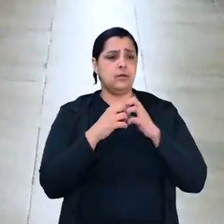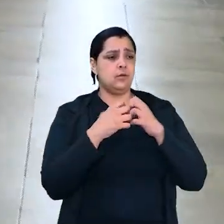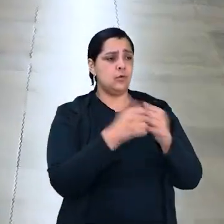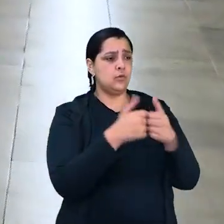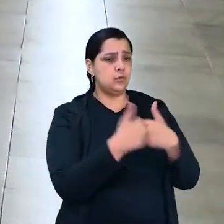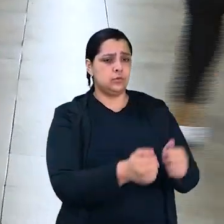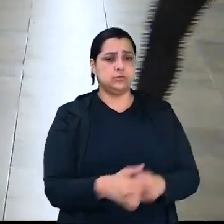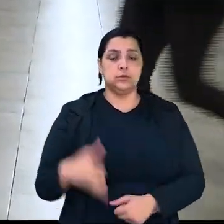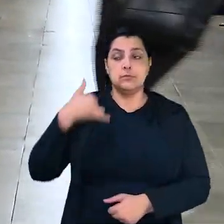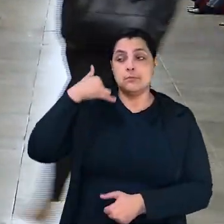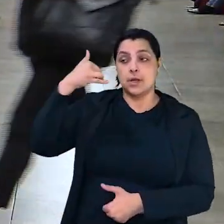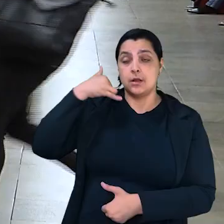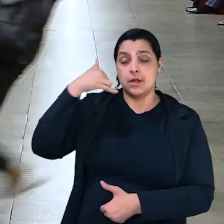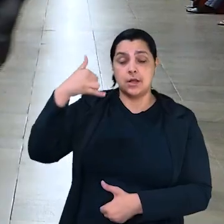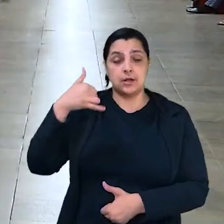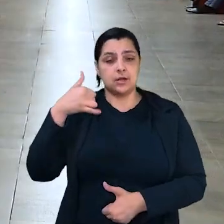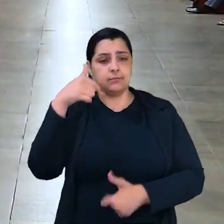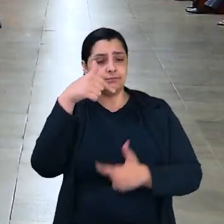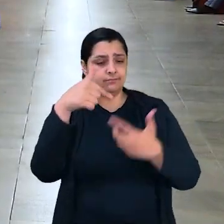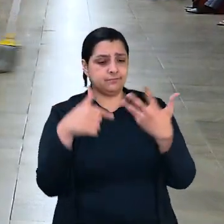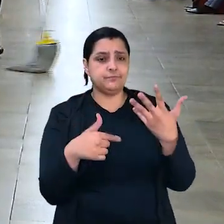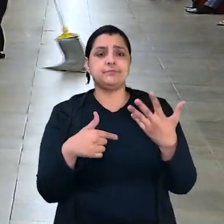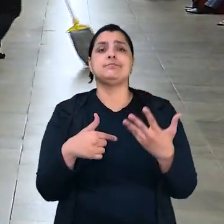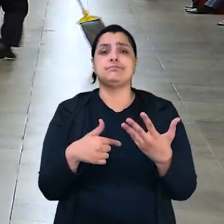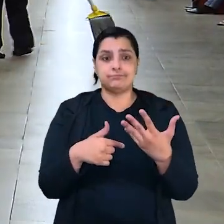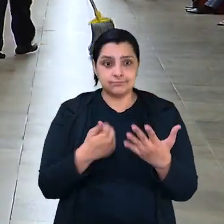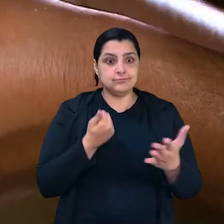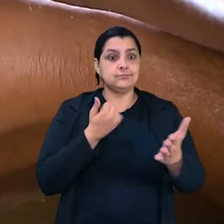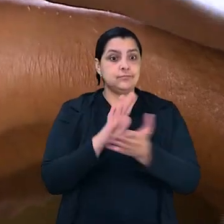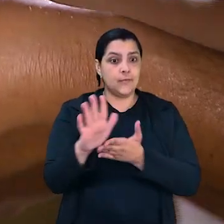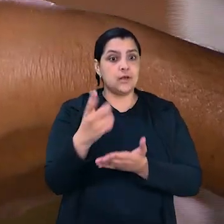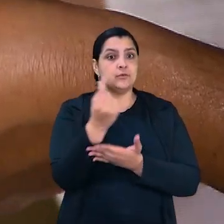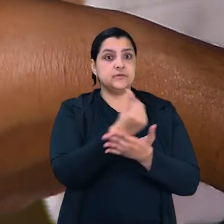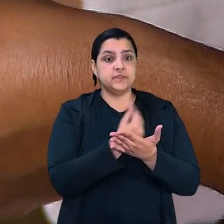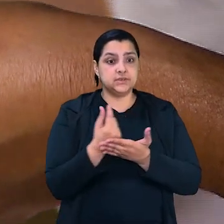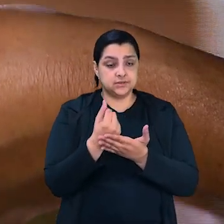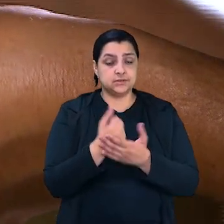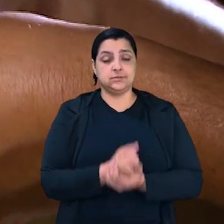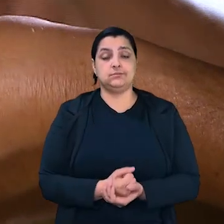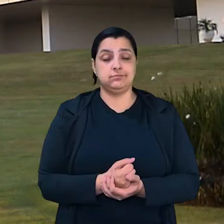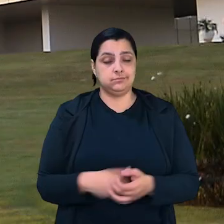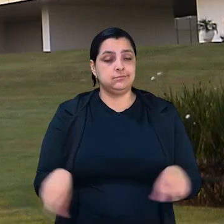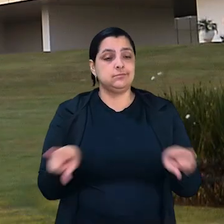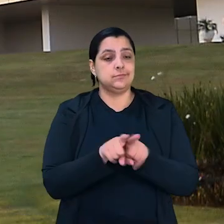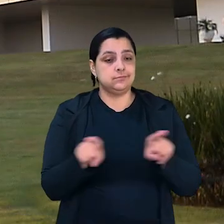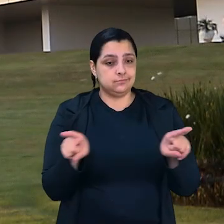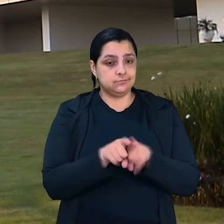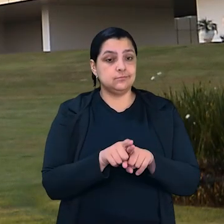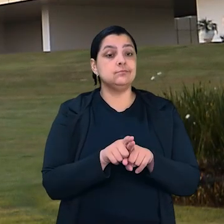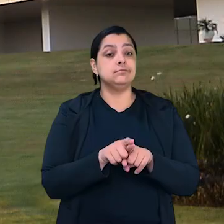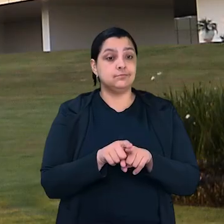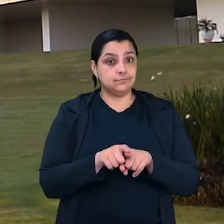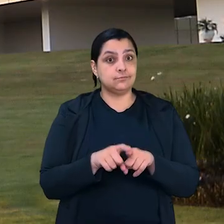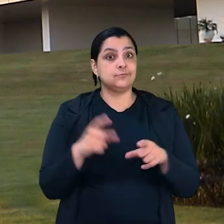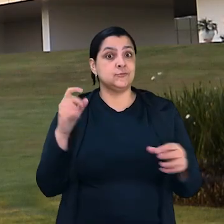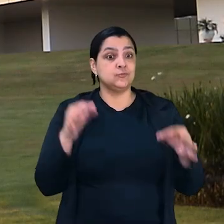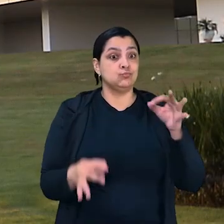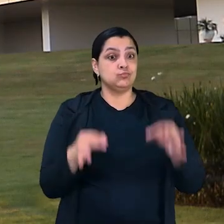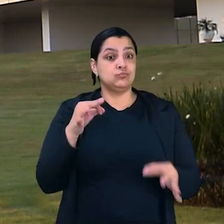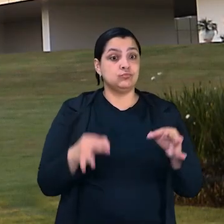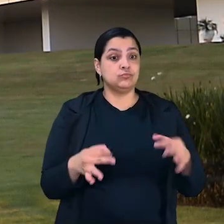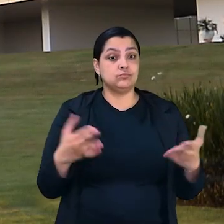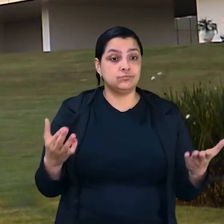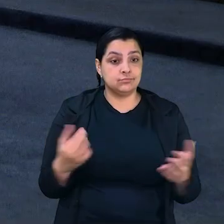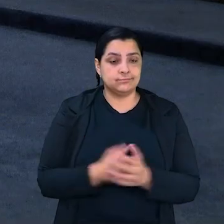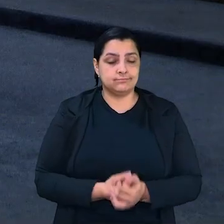Pegar transporte, telefonar. Essas situações geram custos financeiros, inclusive quando se demanda